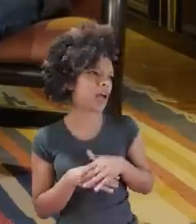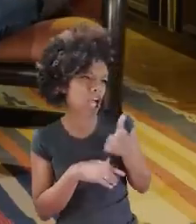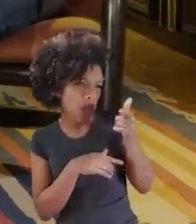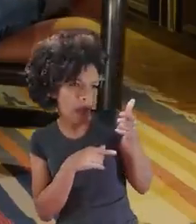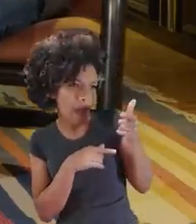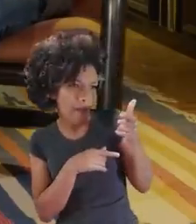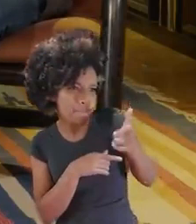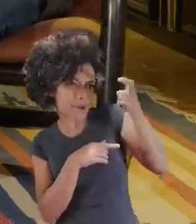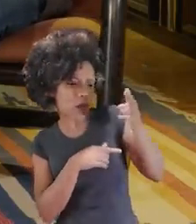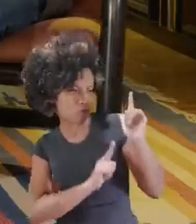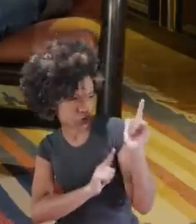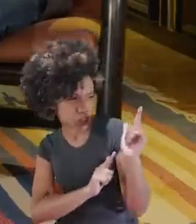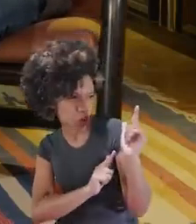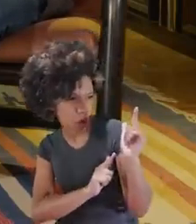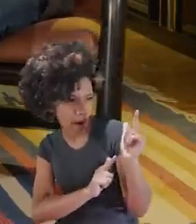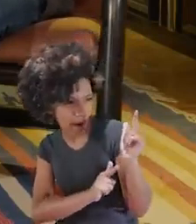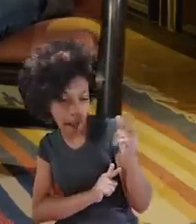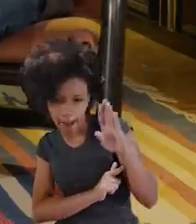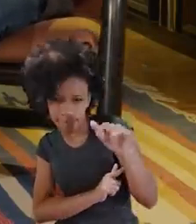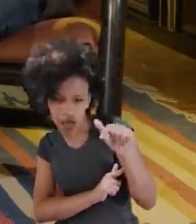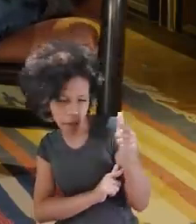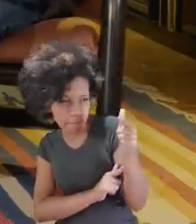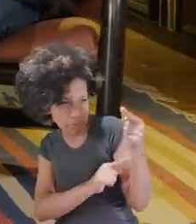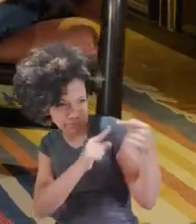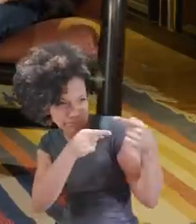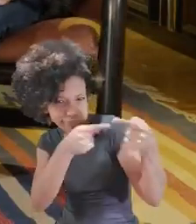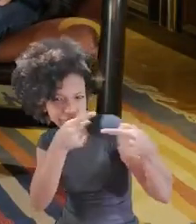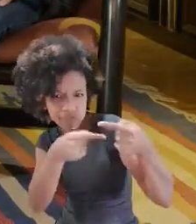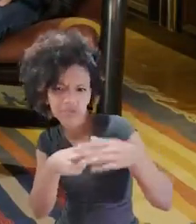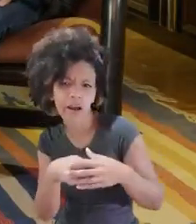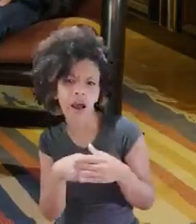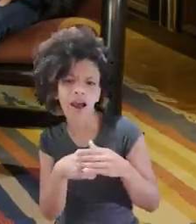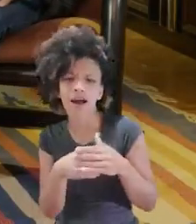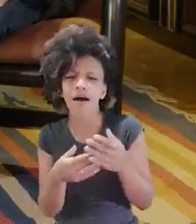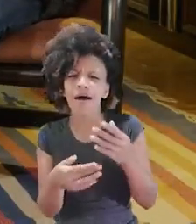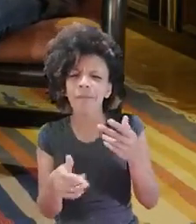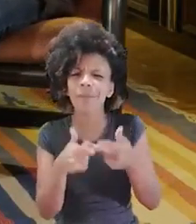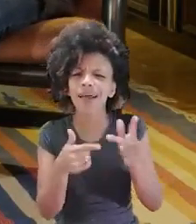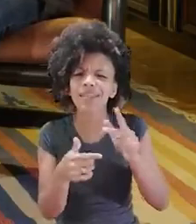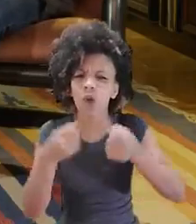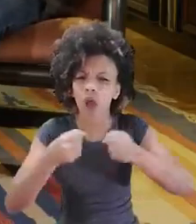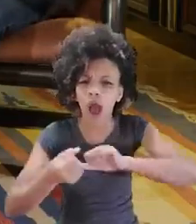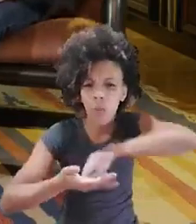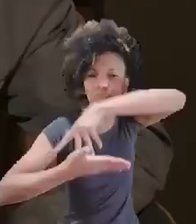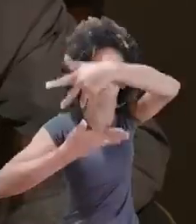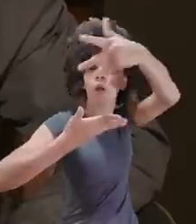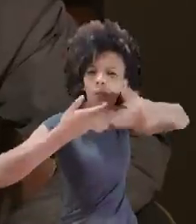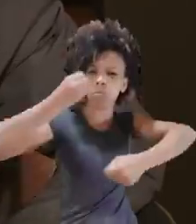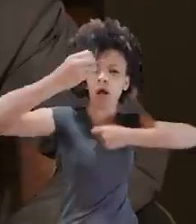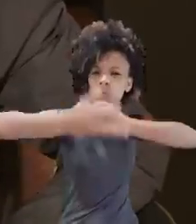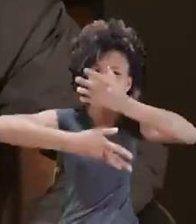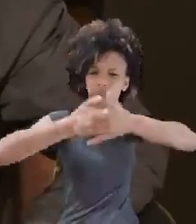pode acabar do fuzil bem capotando Você já foi o bagulho o que fazer já falou diz que ele ficou foi na hora ali pô é só esquisito para